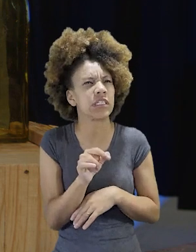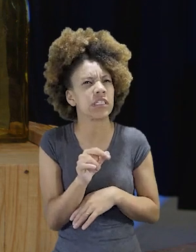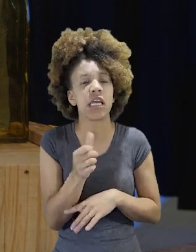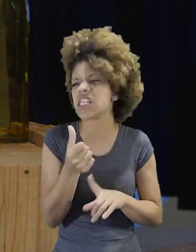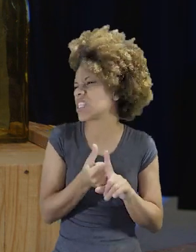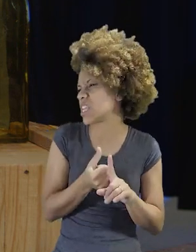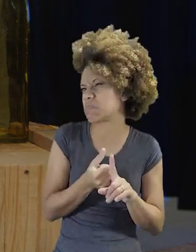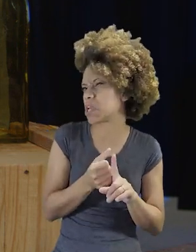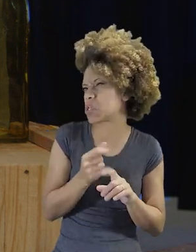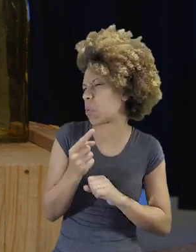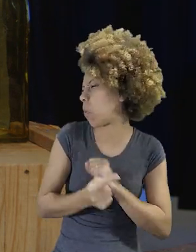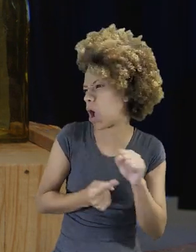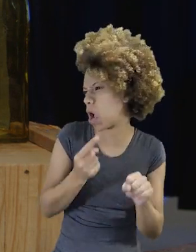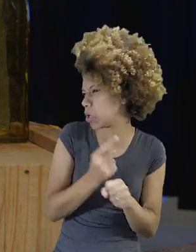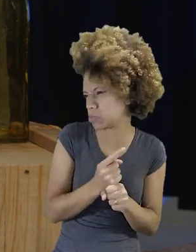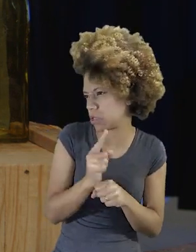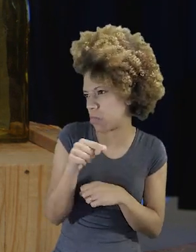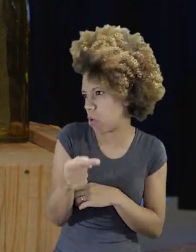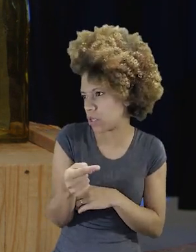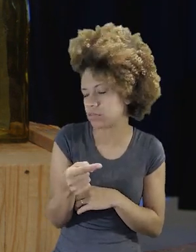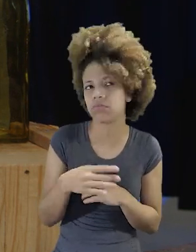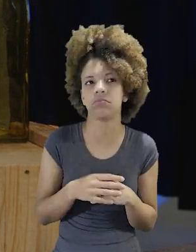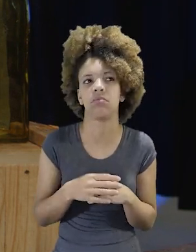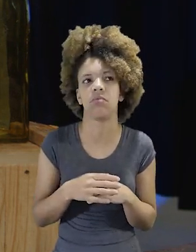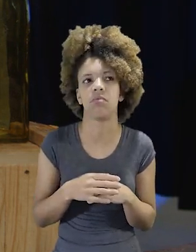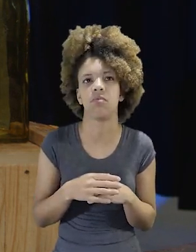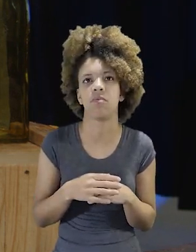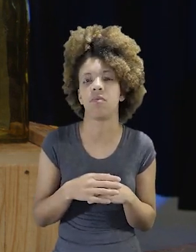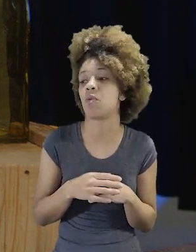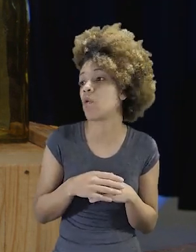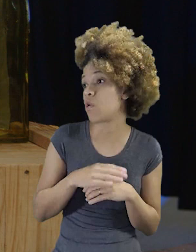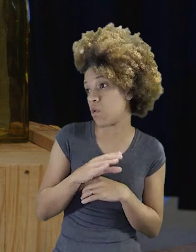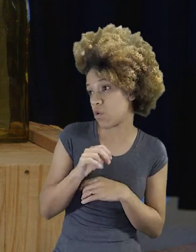aí tipo acho que seis meses um ano depois no máximo